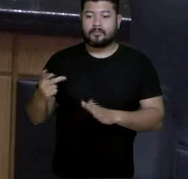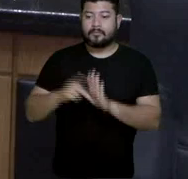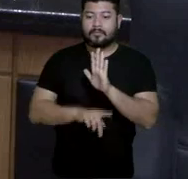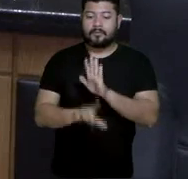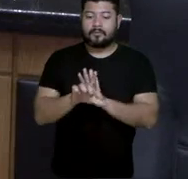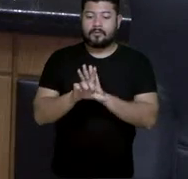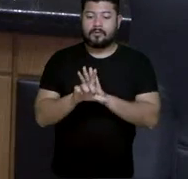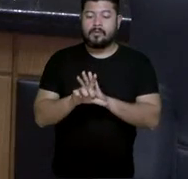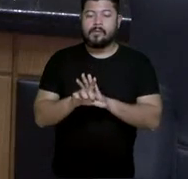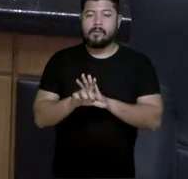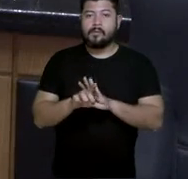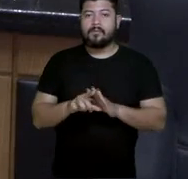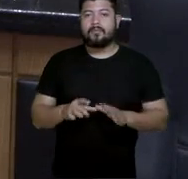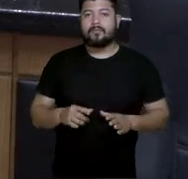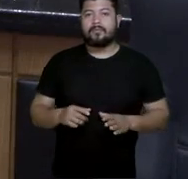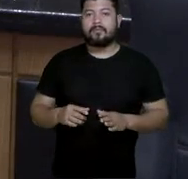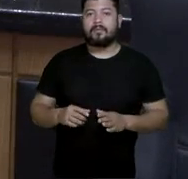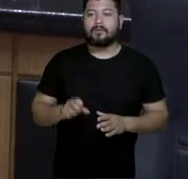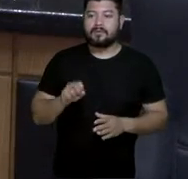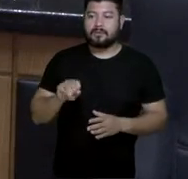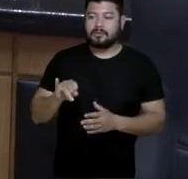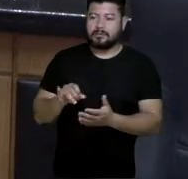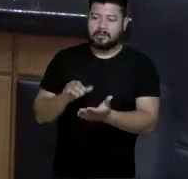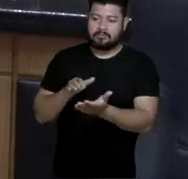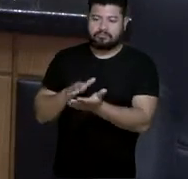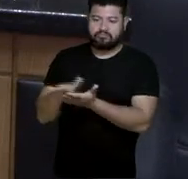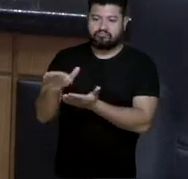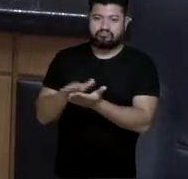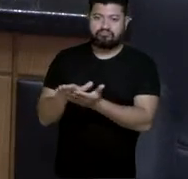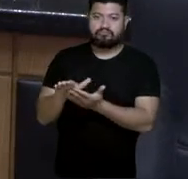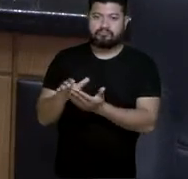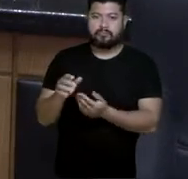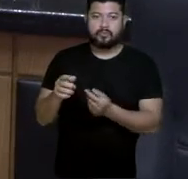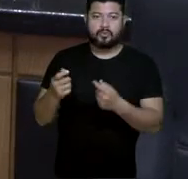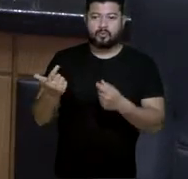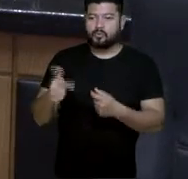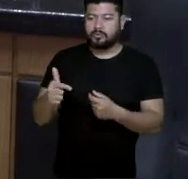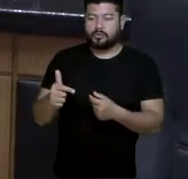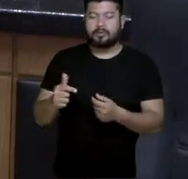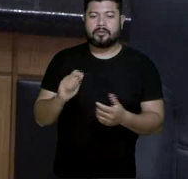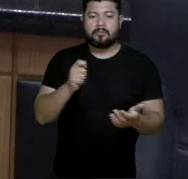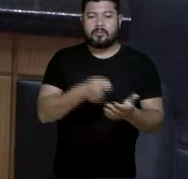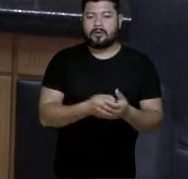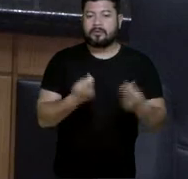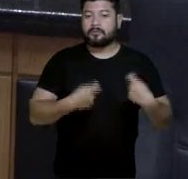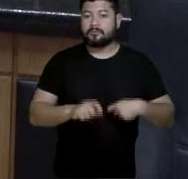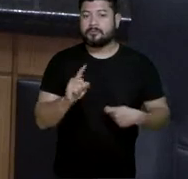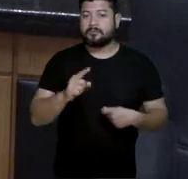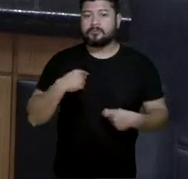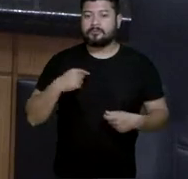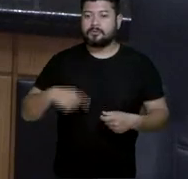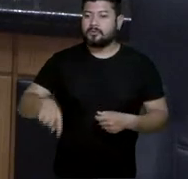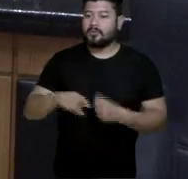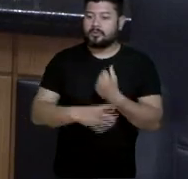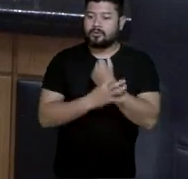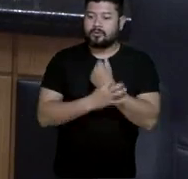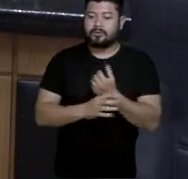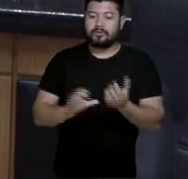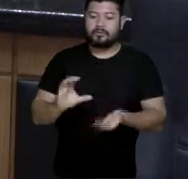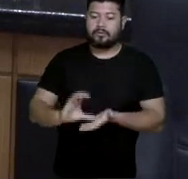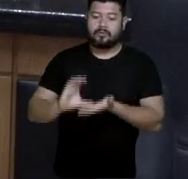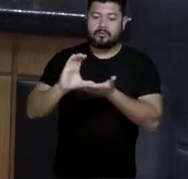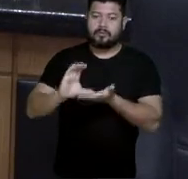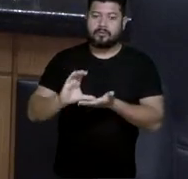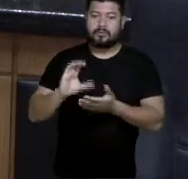lei Programa Sem Cópia, Sem Custo, nós apenas estamos garantindo que o Conselho Estadual de